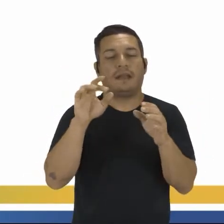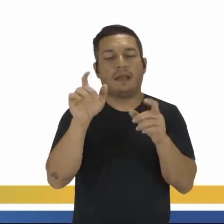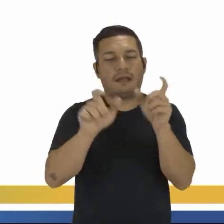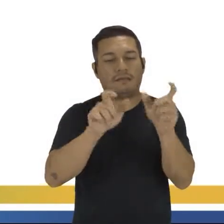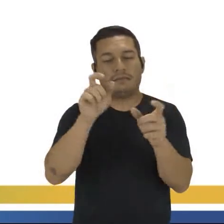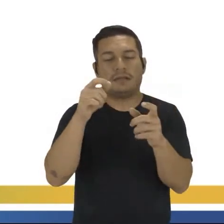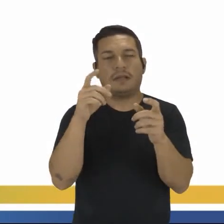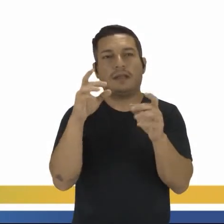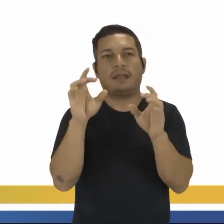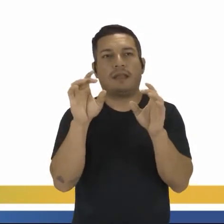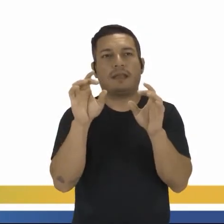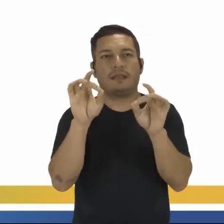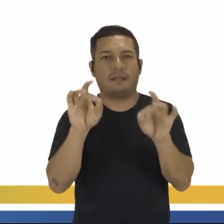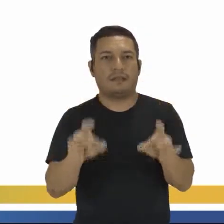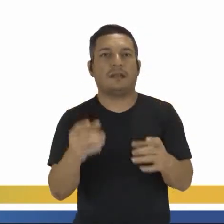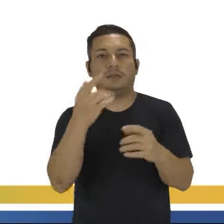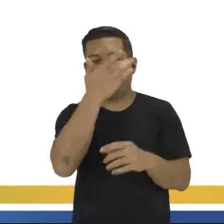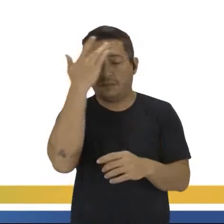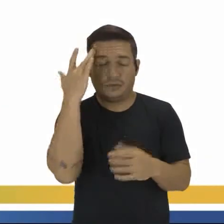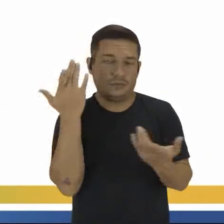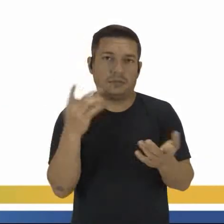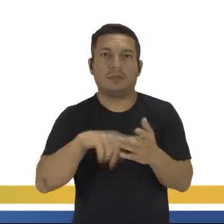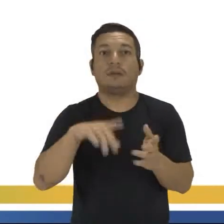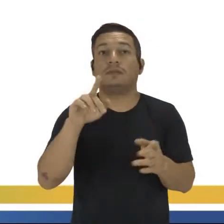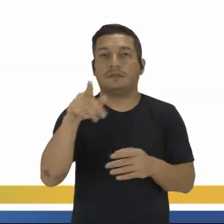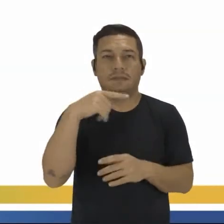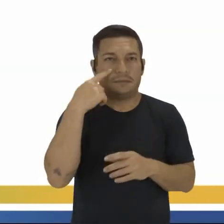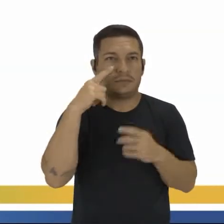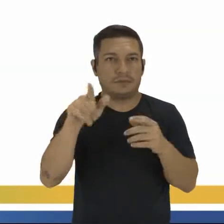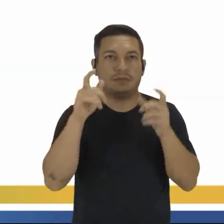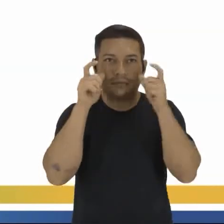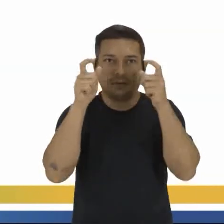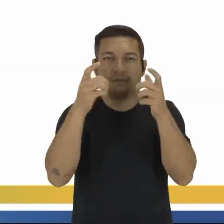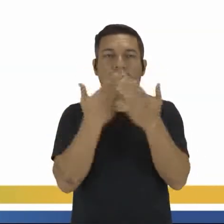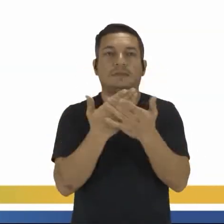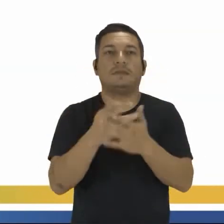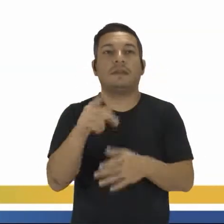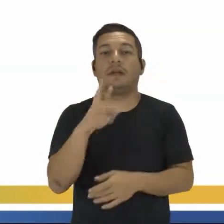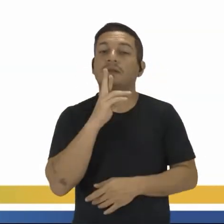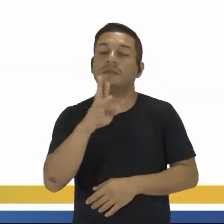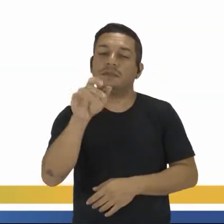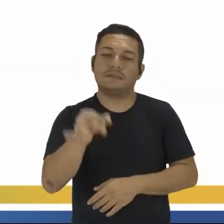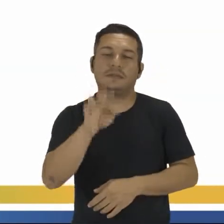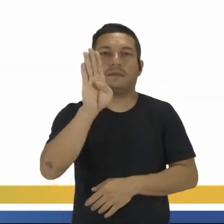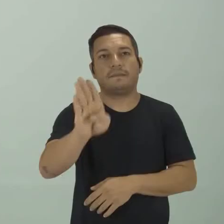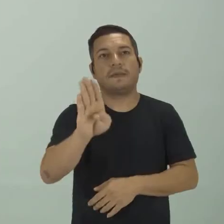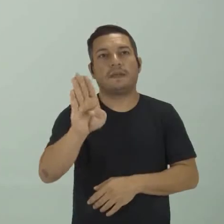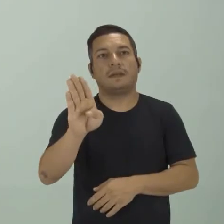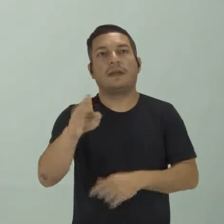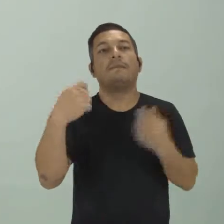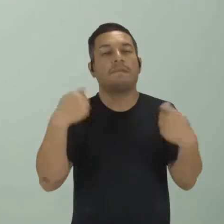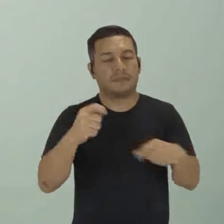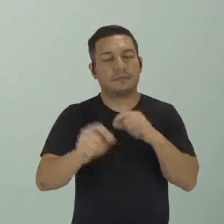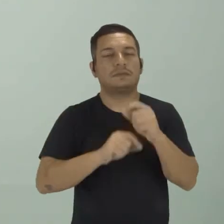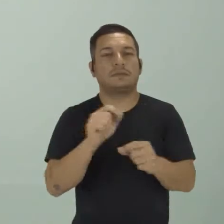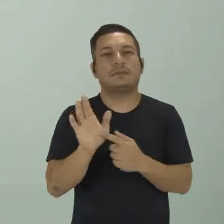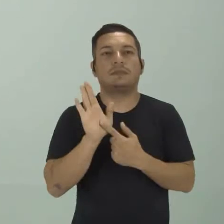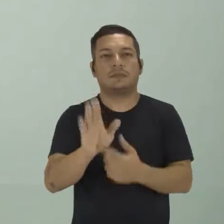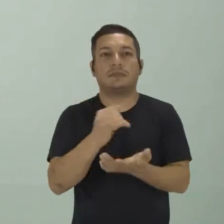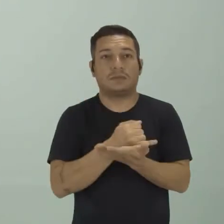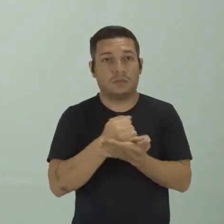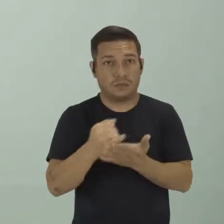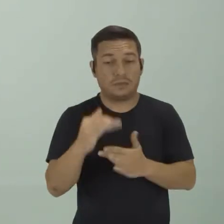prestou atenção na aula, é muito provável que você tenha marcado a alternativa B. O texto dissertativo argumentativo deve apresentar